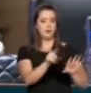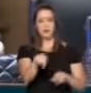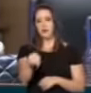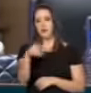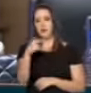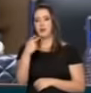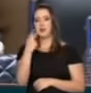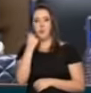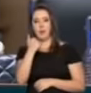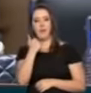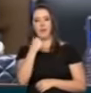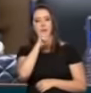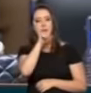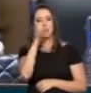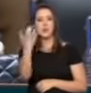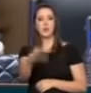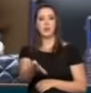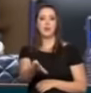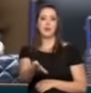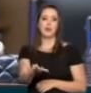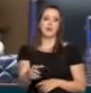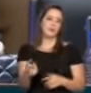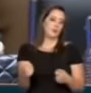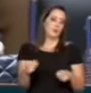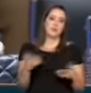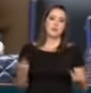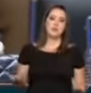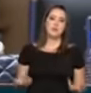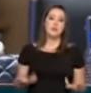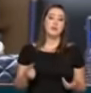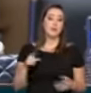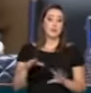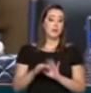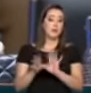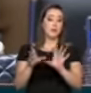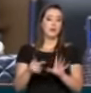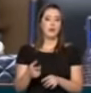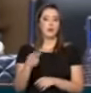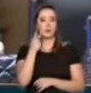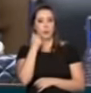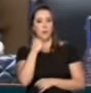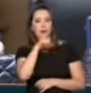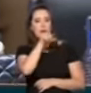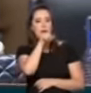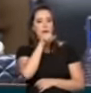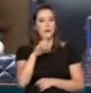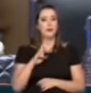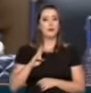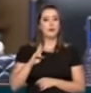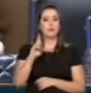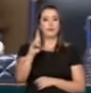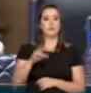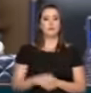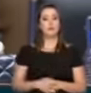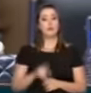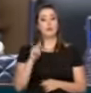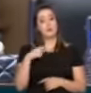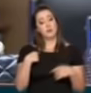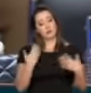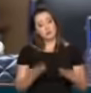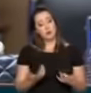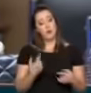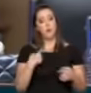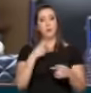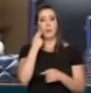pais de escolherem, porque os pais são os responsáveis pelos seus filhos. E são os pais que vão chorar ou não, né,